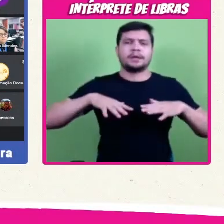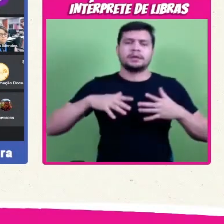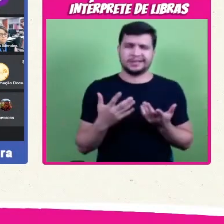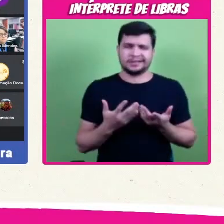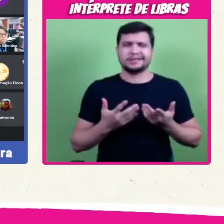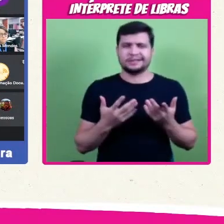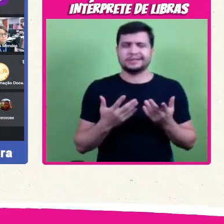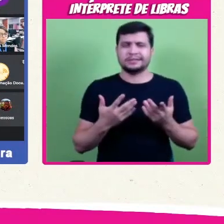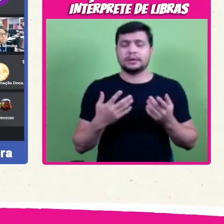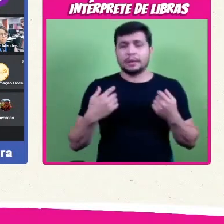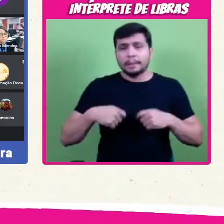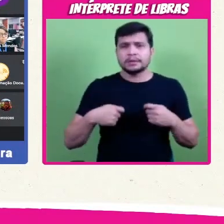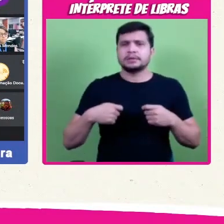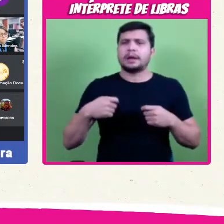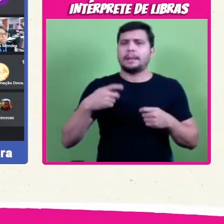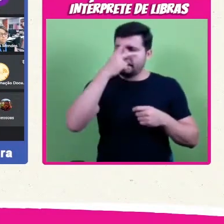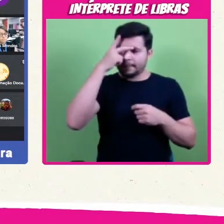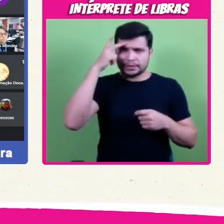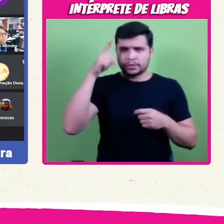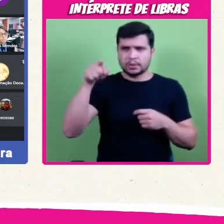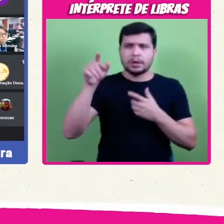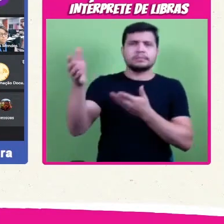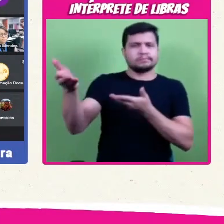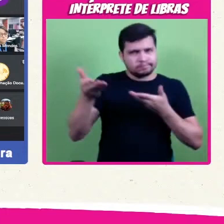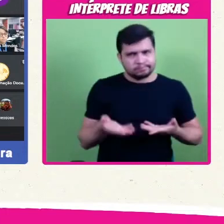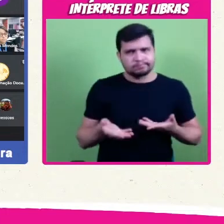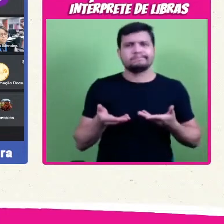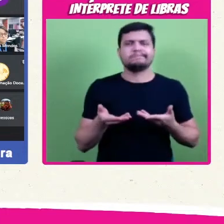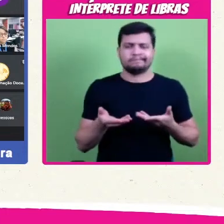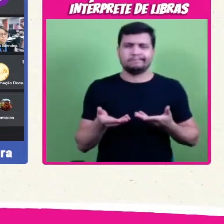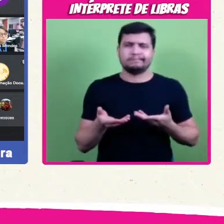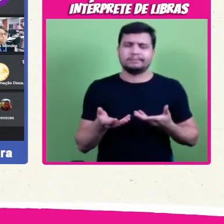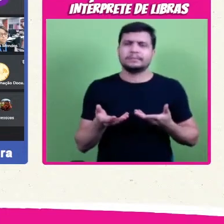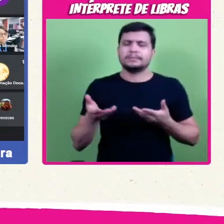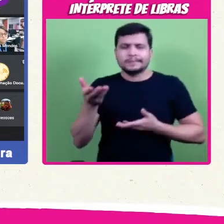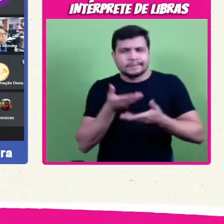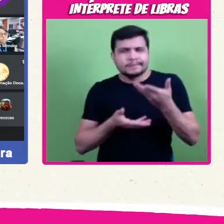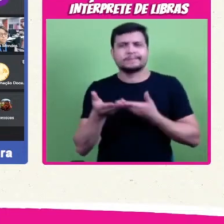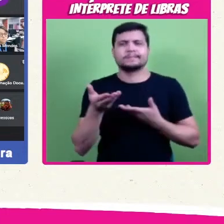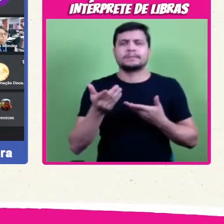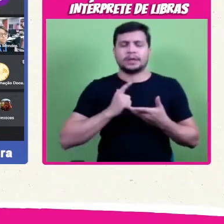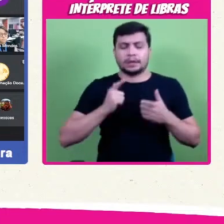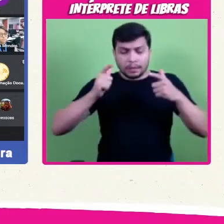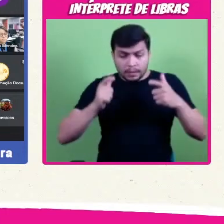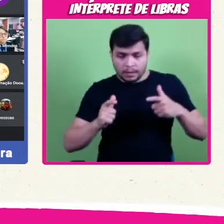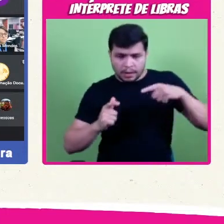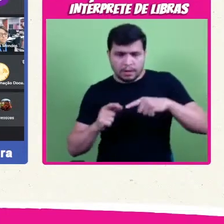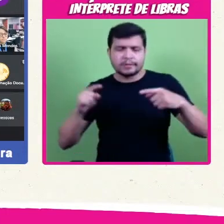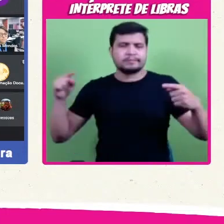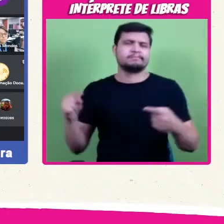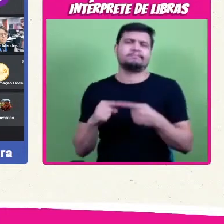pessoa, você precisa oferecer um espaço que seja adequado, né? Você